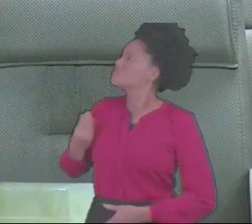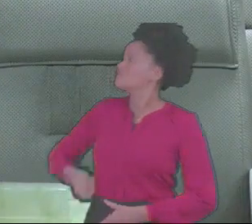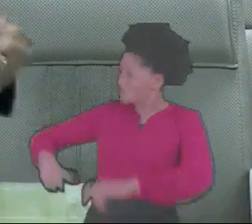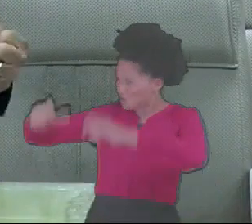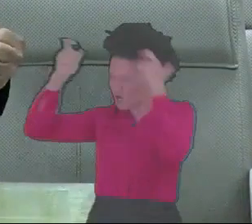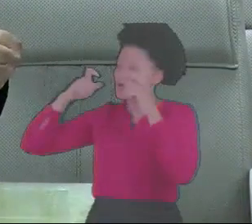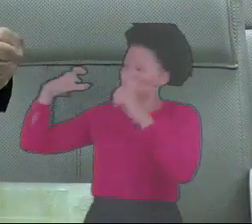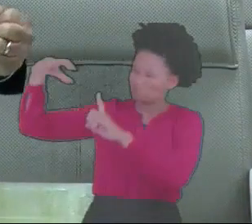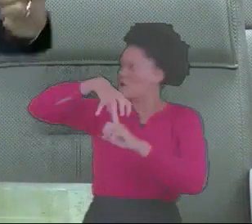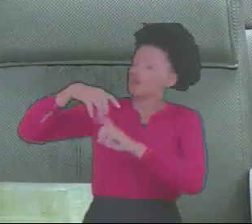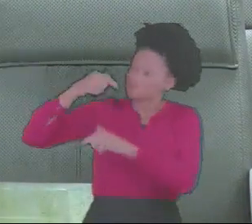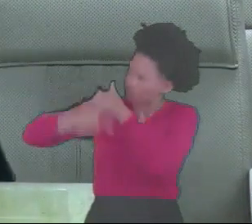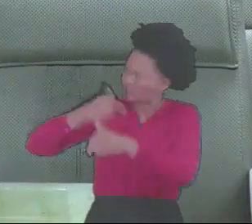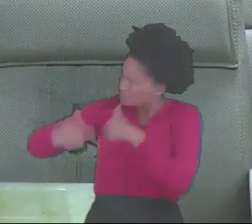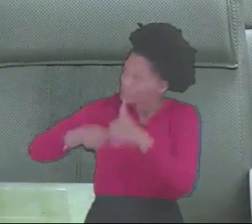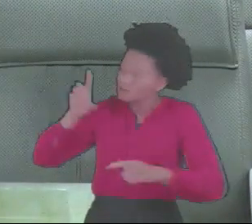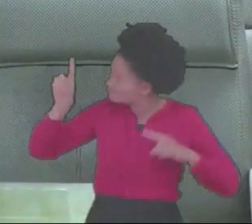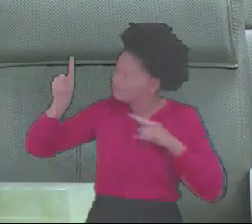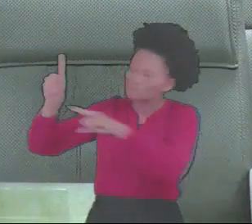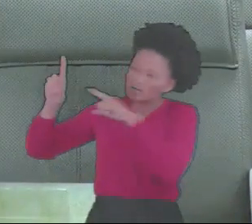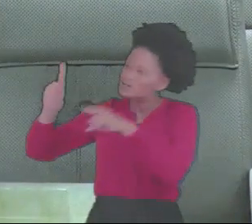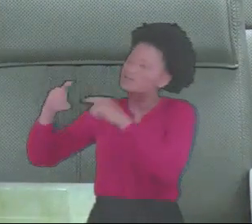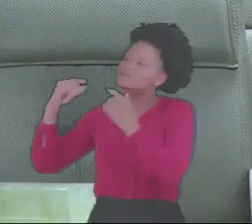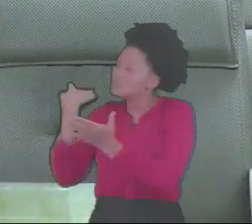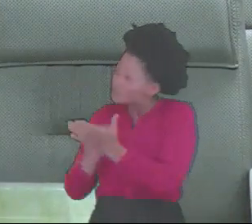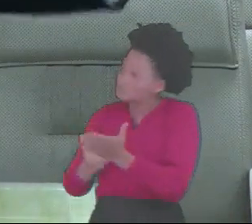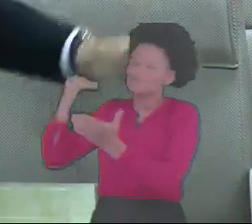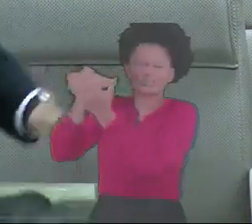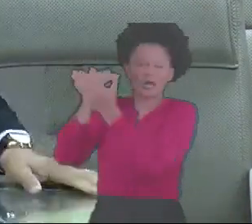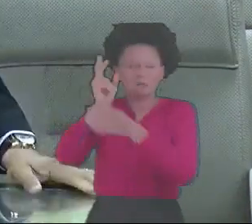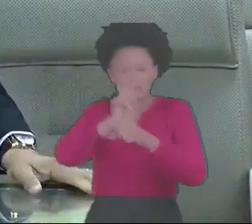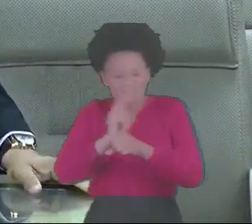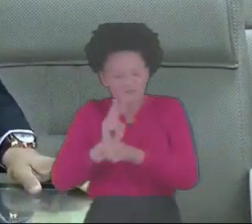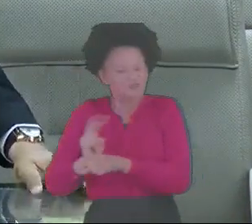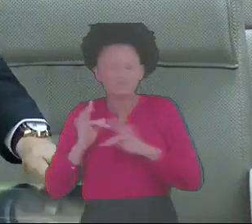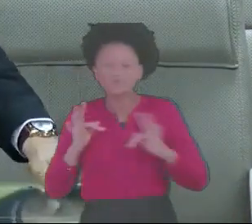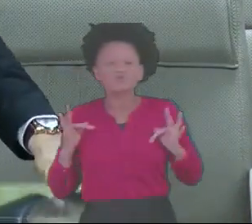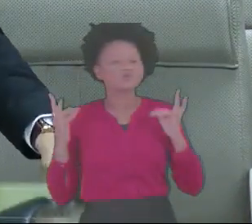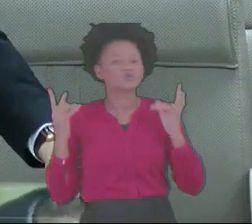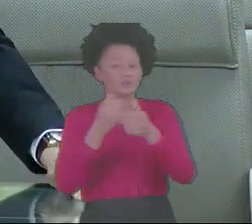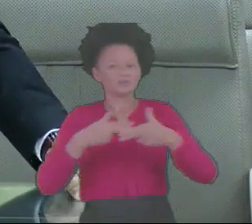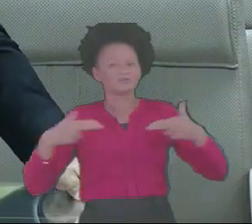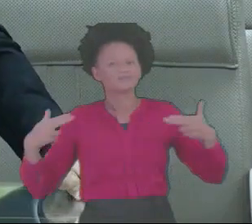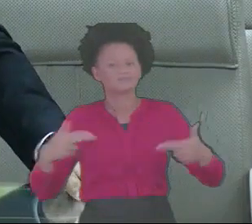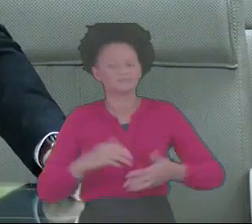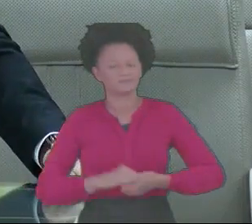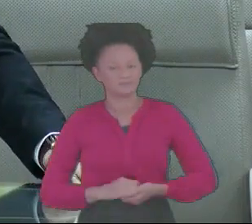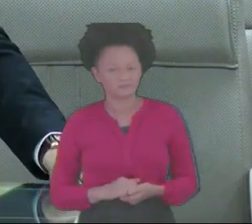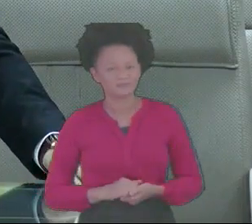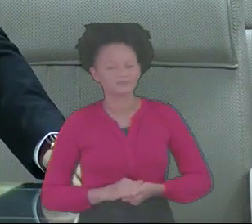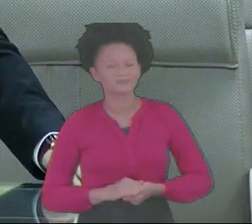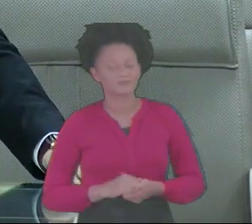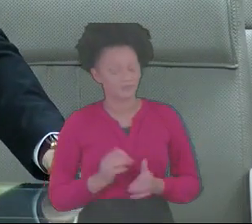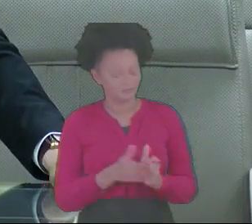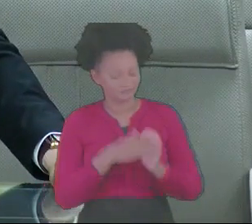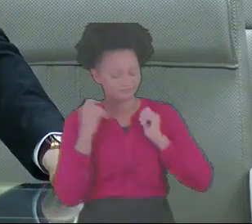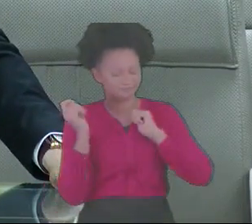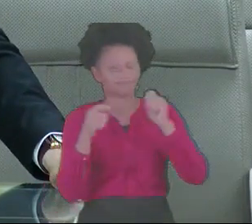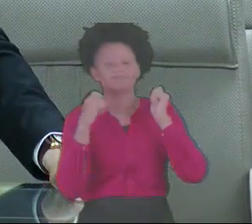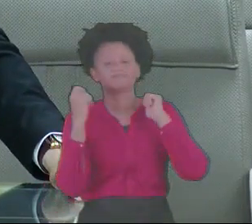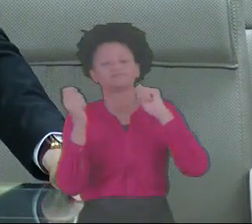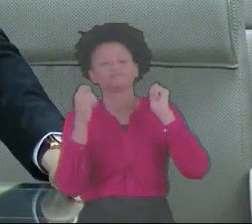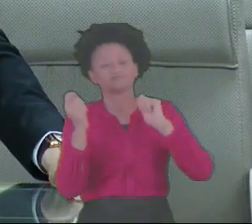que eu trabalho naquele que supervisiona todas as coisas o aleluia